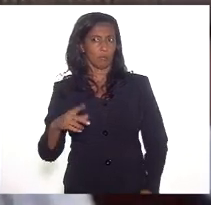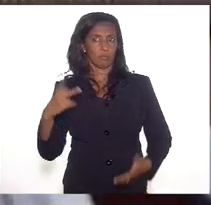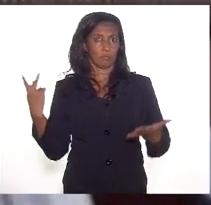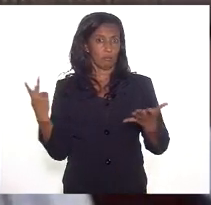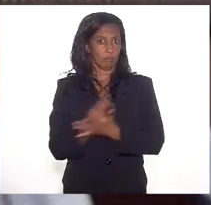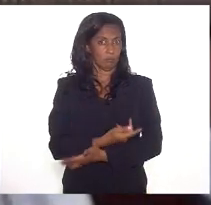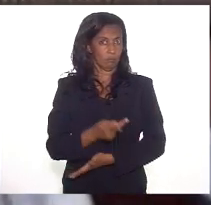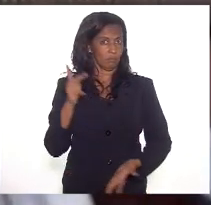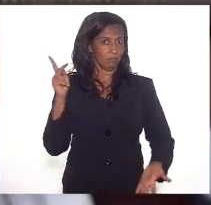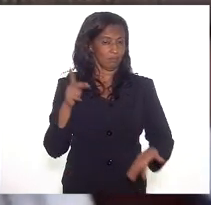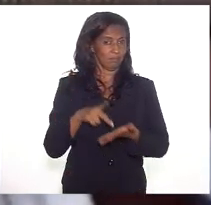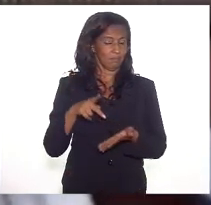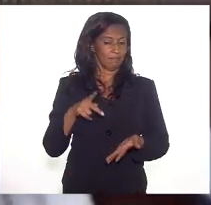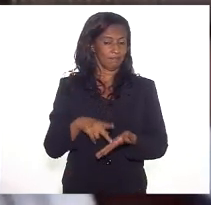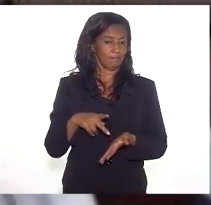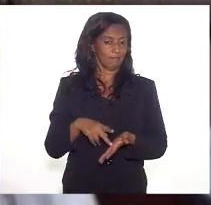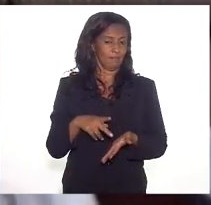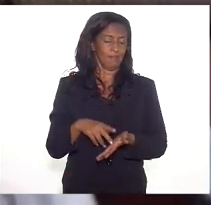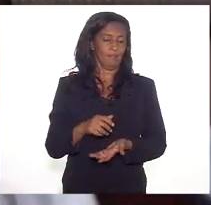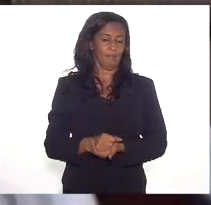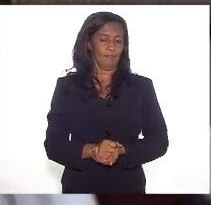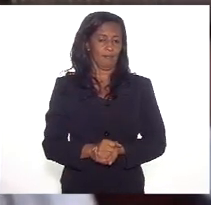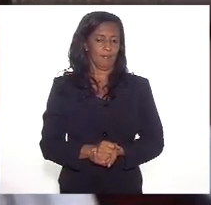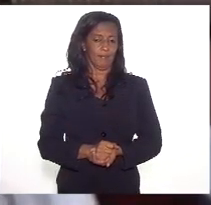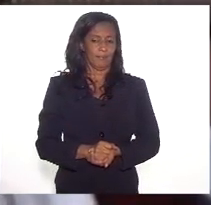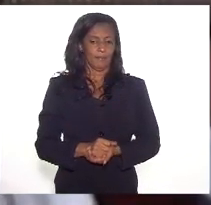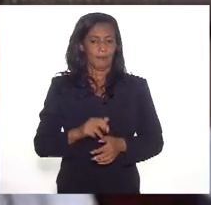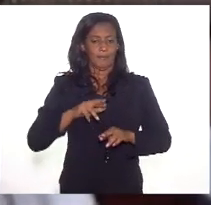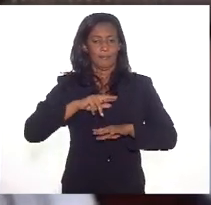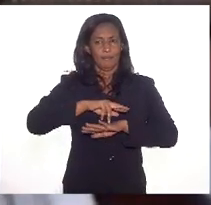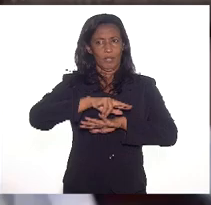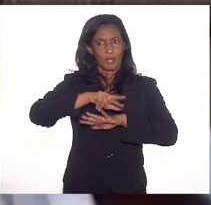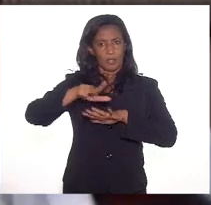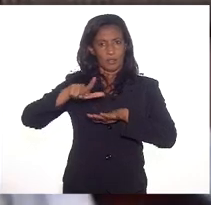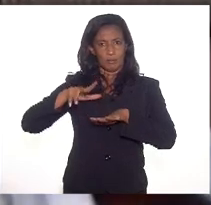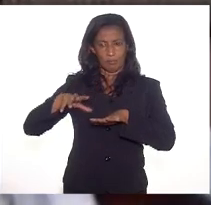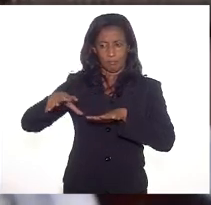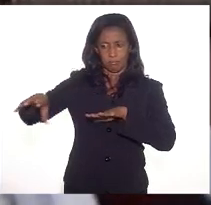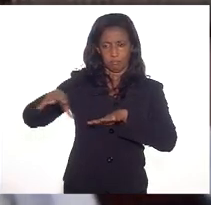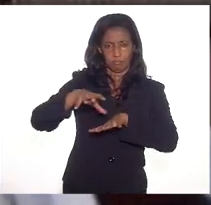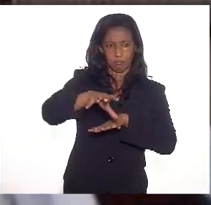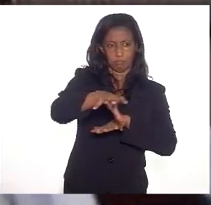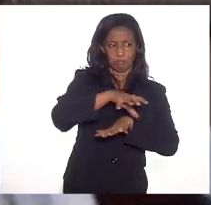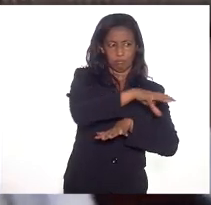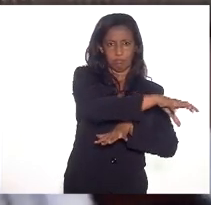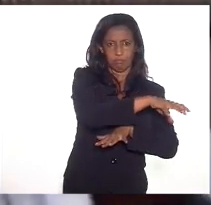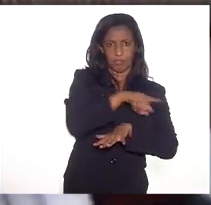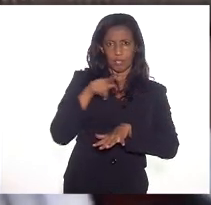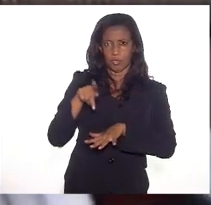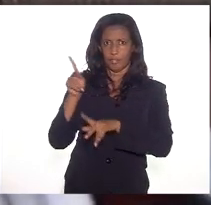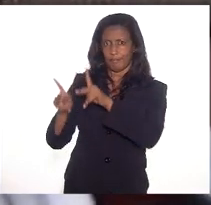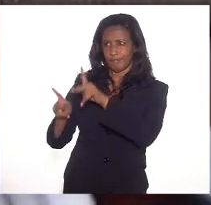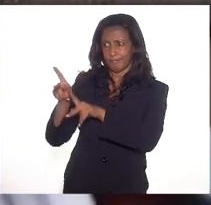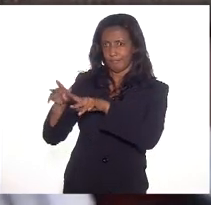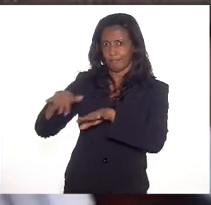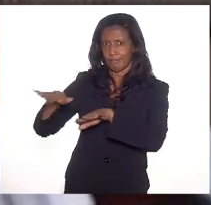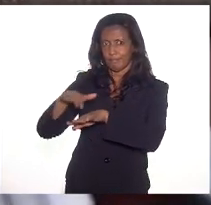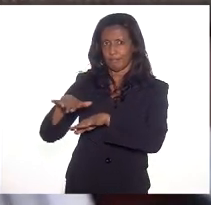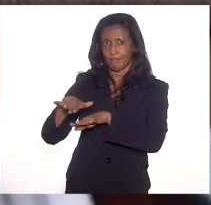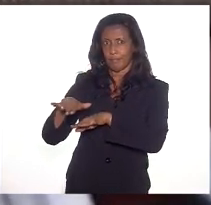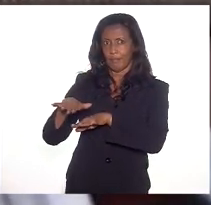reais a, né, diversos territórios de povos originários, de